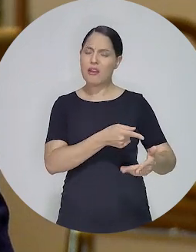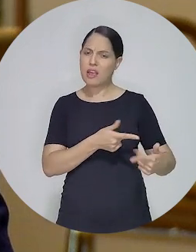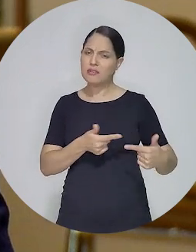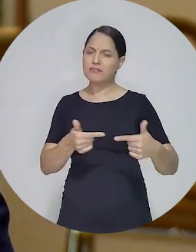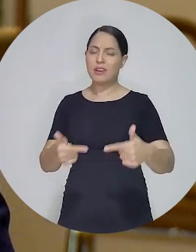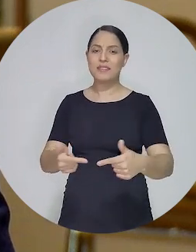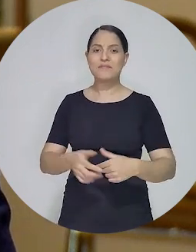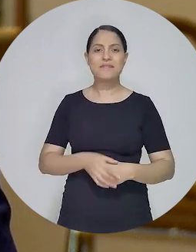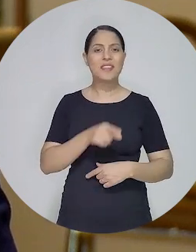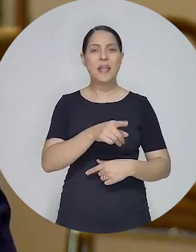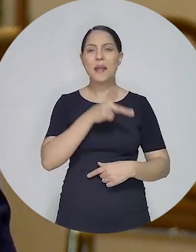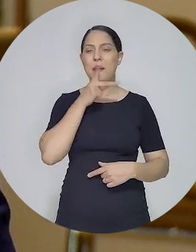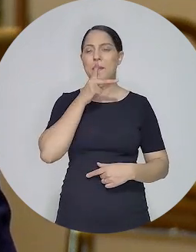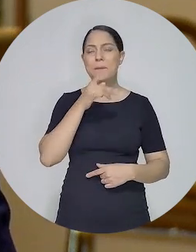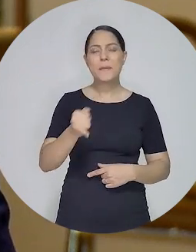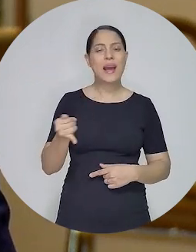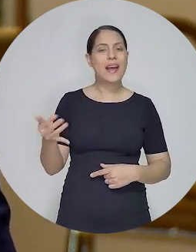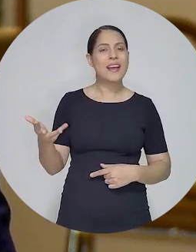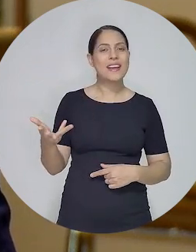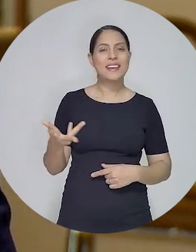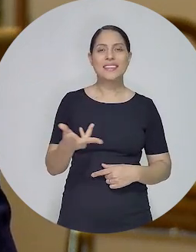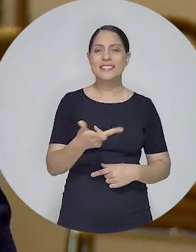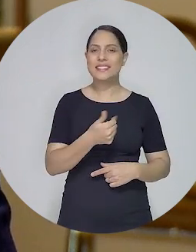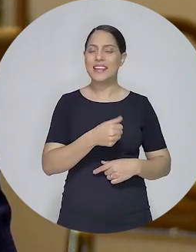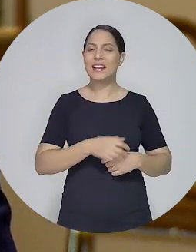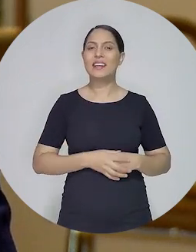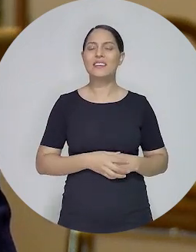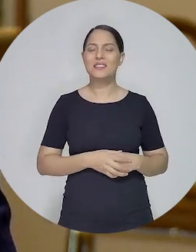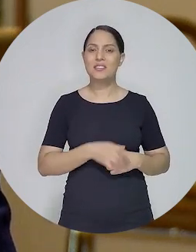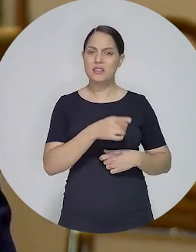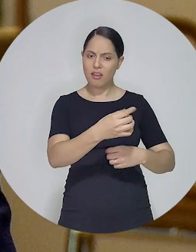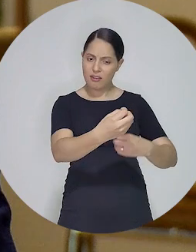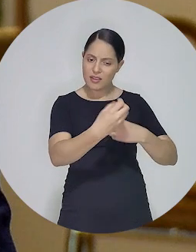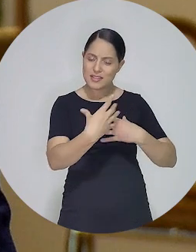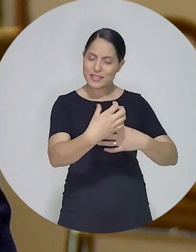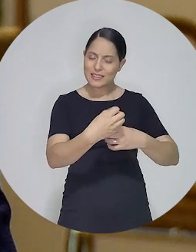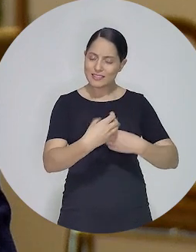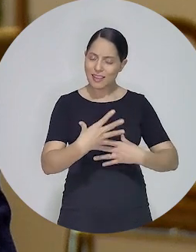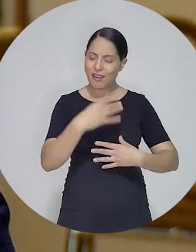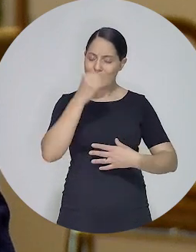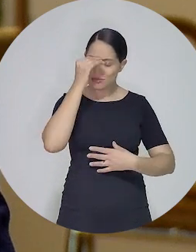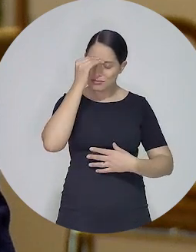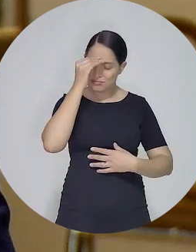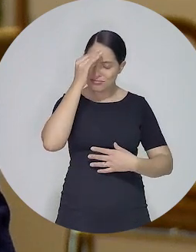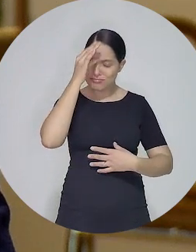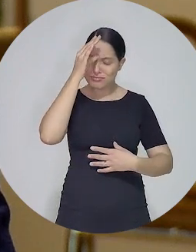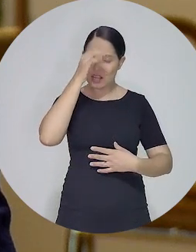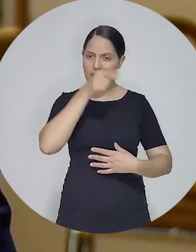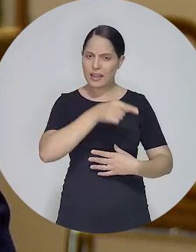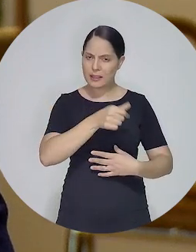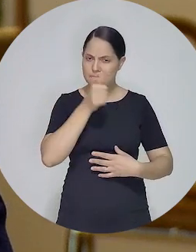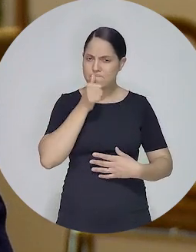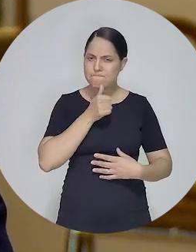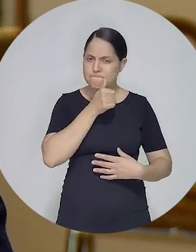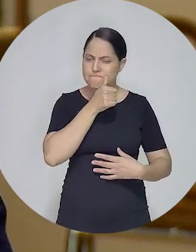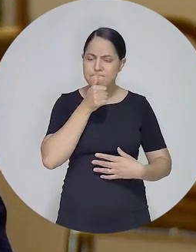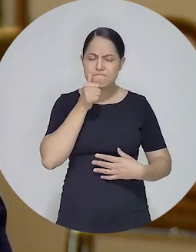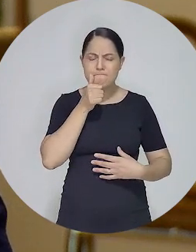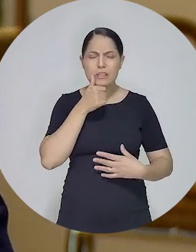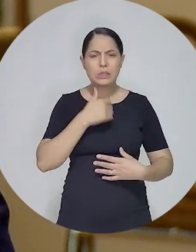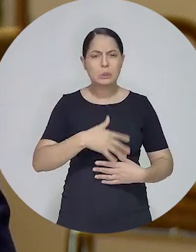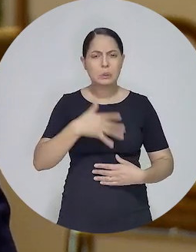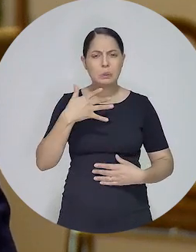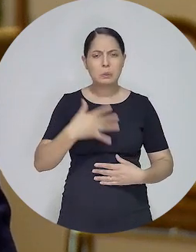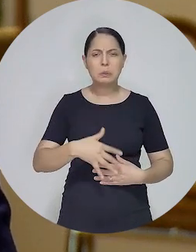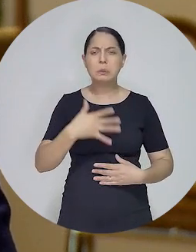divertido, alegre, um excelente pai que soube nos educar com algum